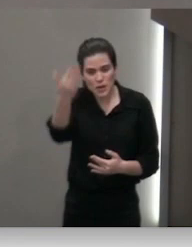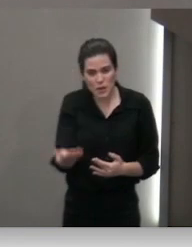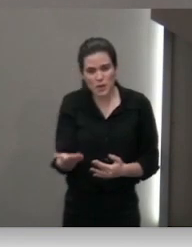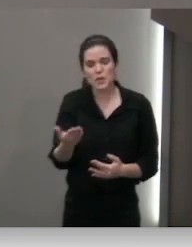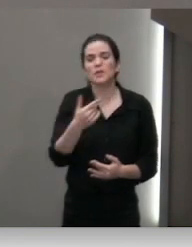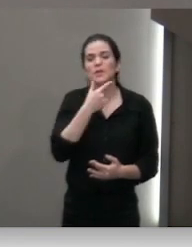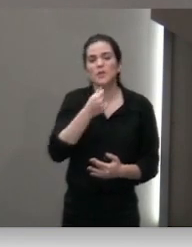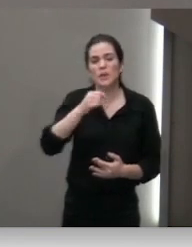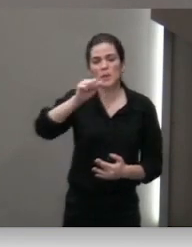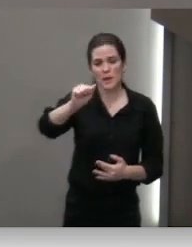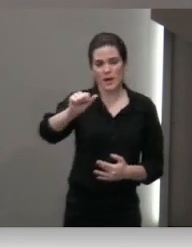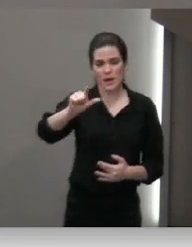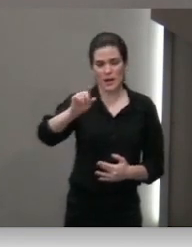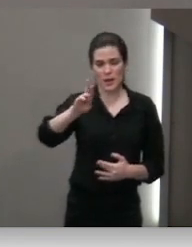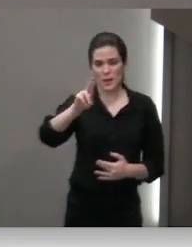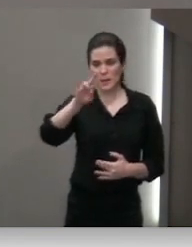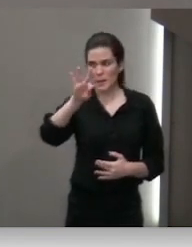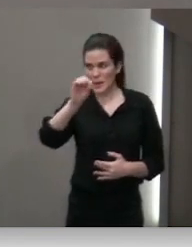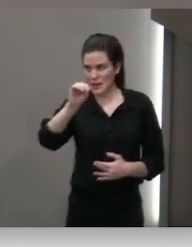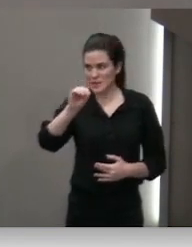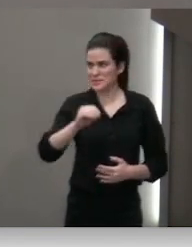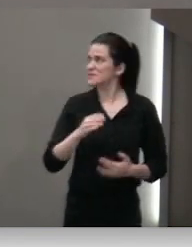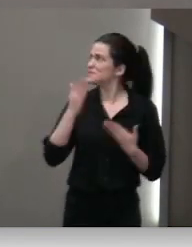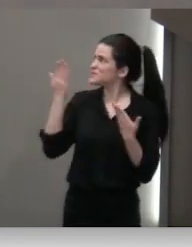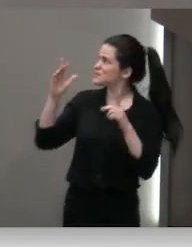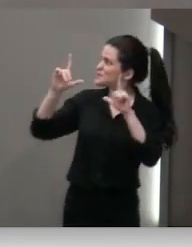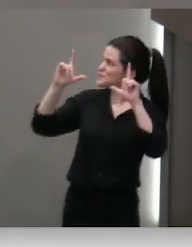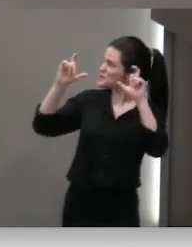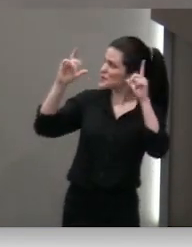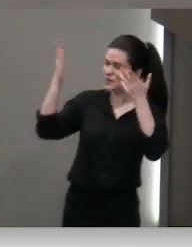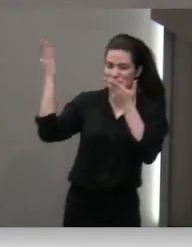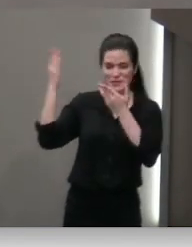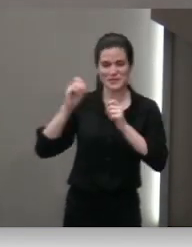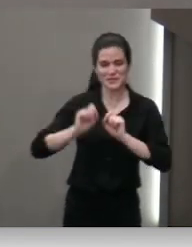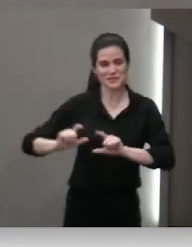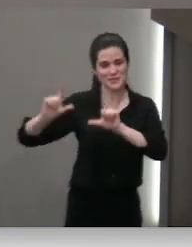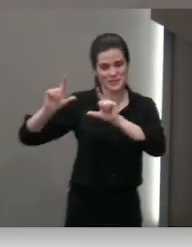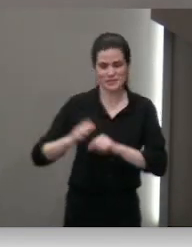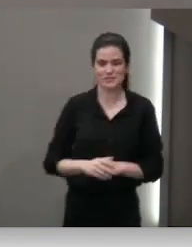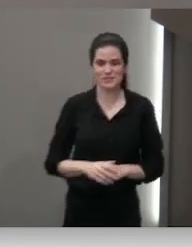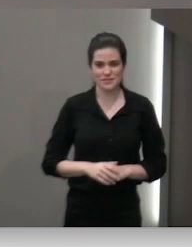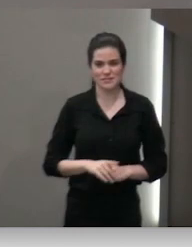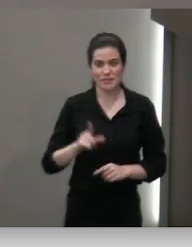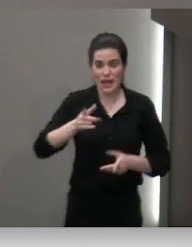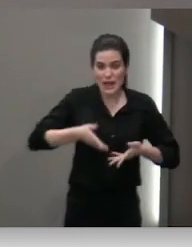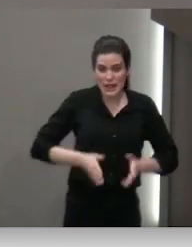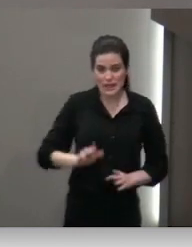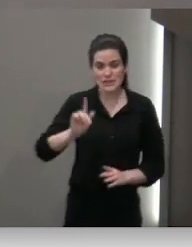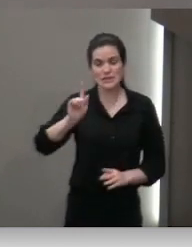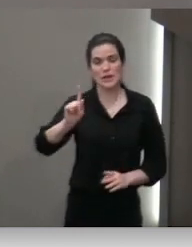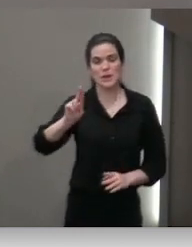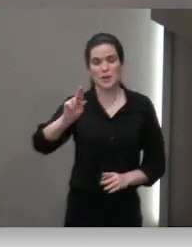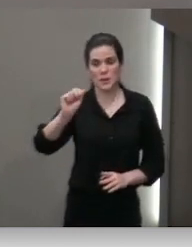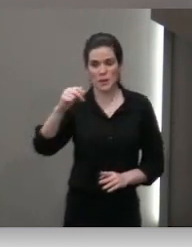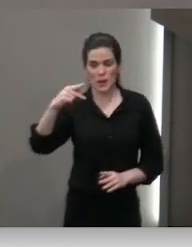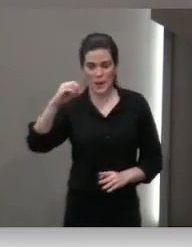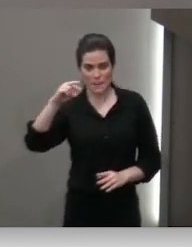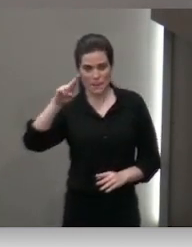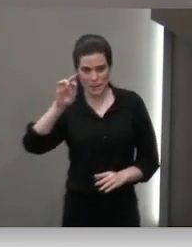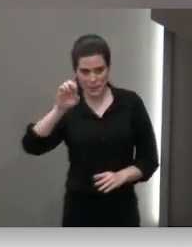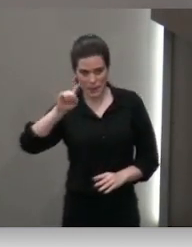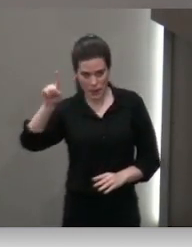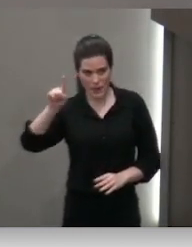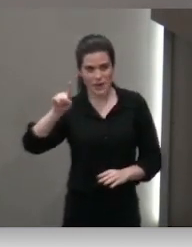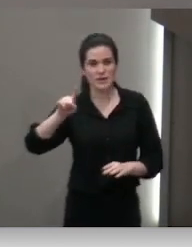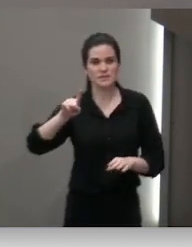Alberto Poltronelli. É, bota aí, ó. Alberto Poltronelli, nascido em Guaporé, no dia 3